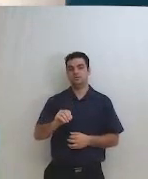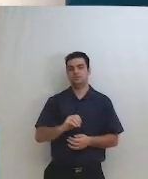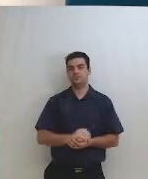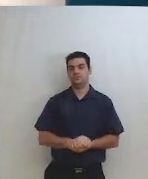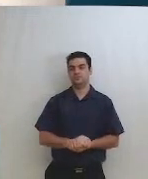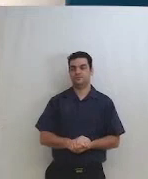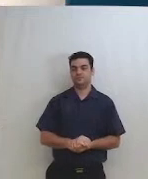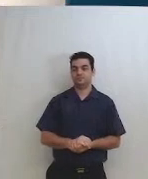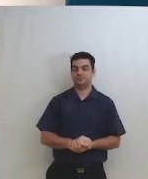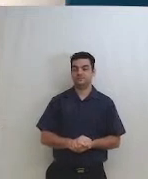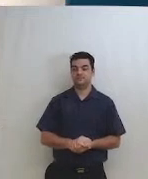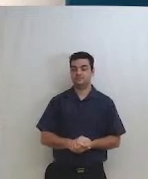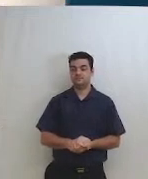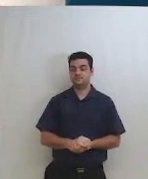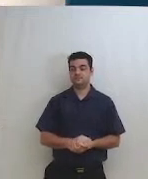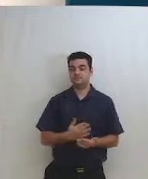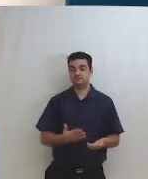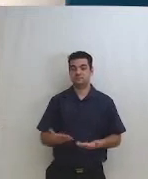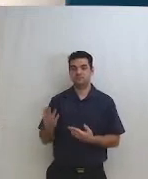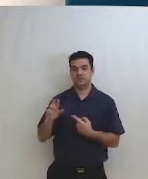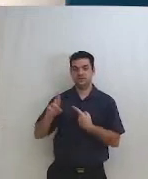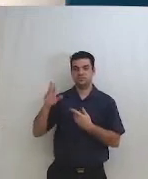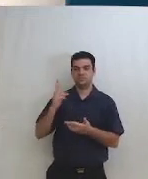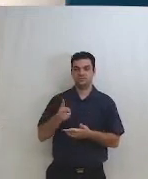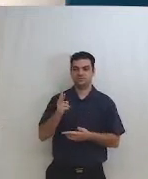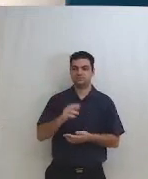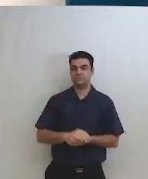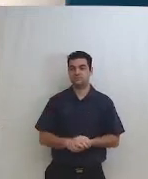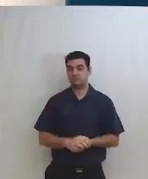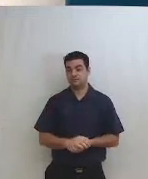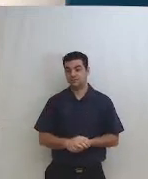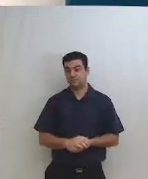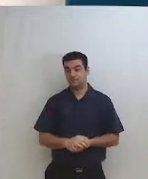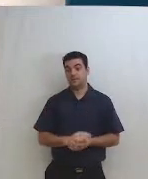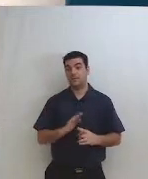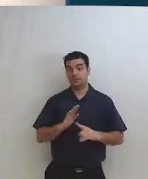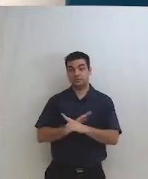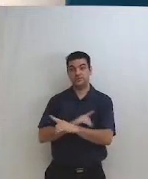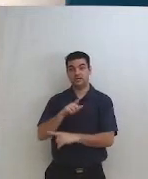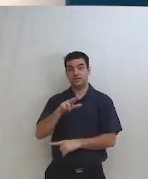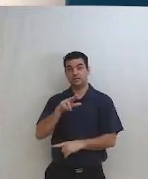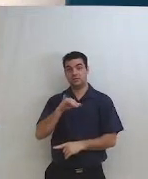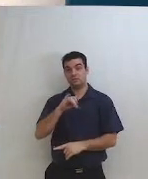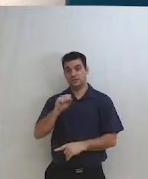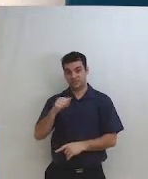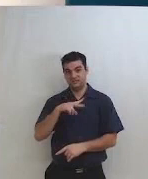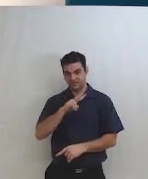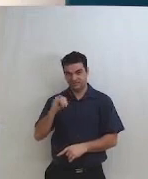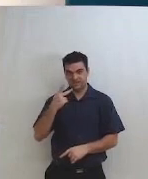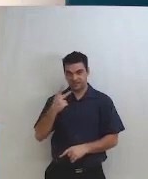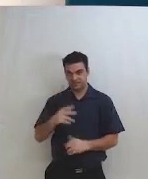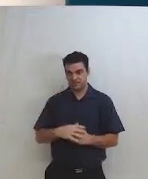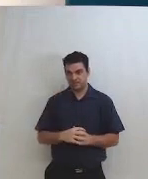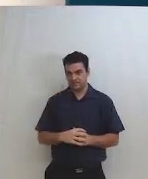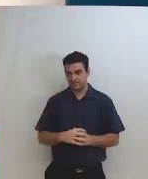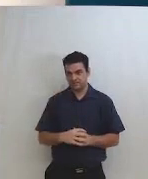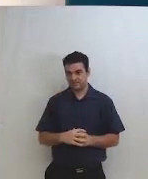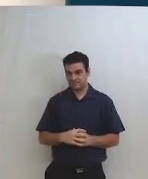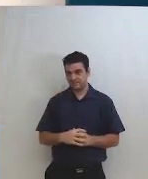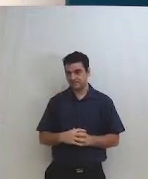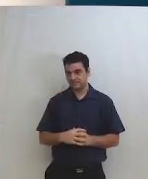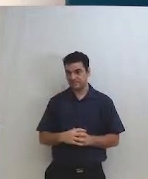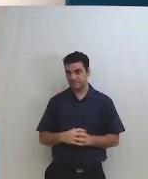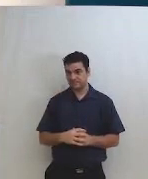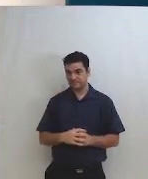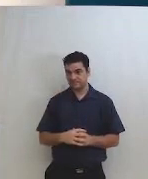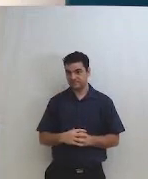palavra ao ilustre relator. Eu pergunto à doutora Luísa se ela vai se manifestar. Vossa Excelência quer se manifestar nesse processo,